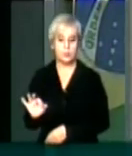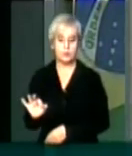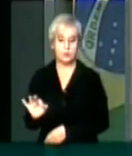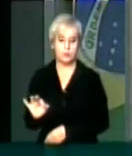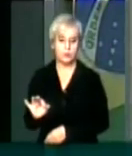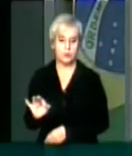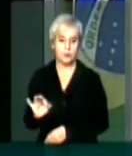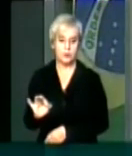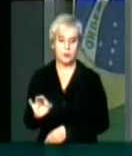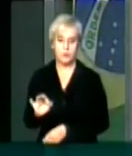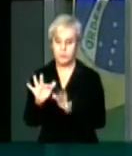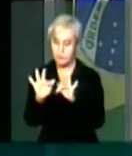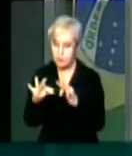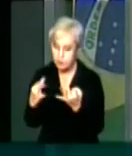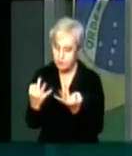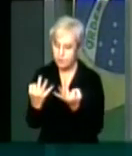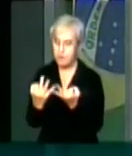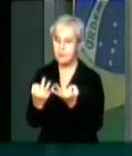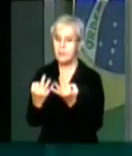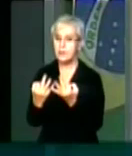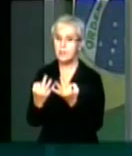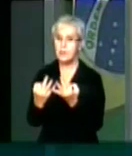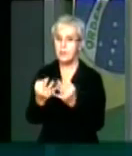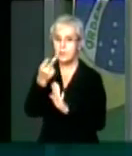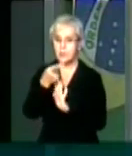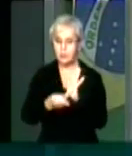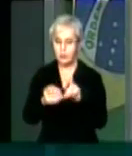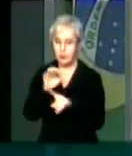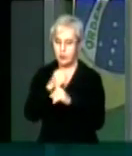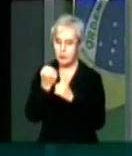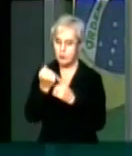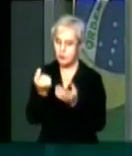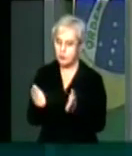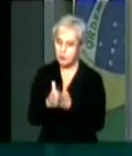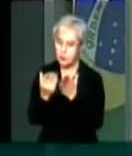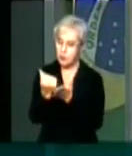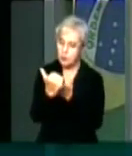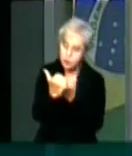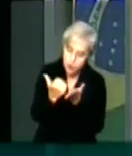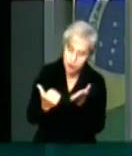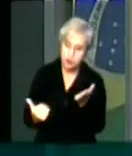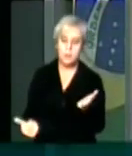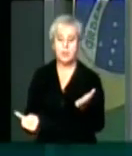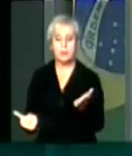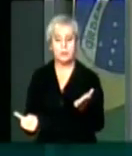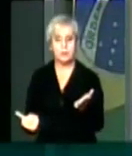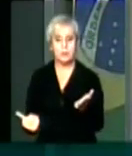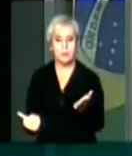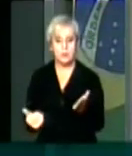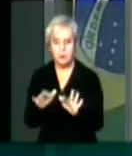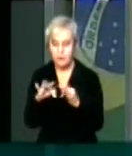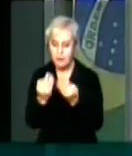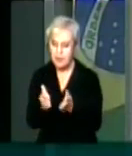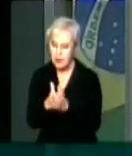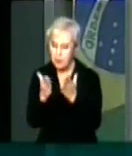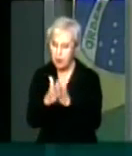5,8% de famílias excluídas do programa Tarifa Social de Baixa Renda. É aquela população pobrezinha